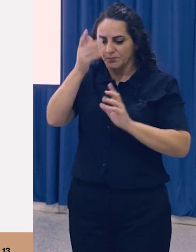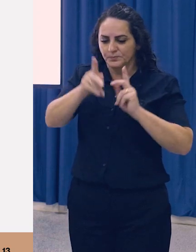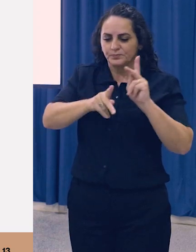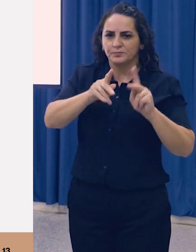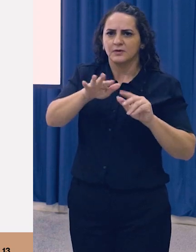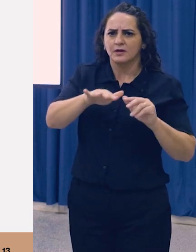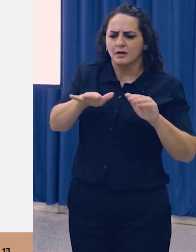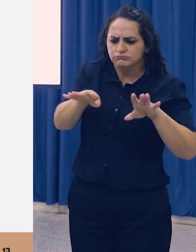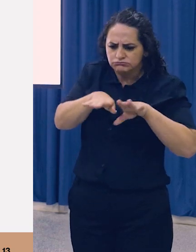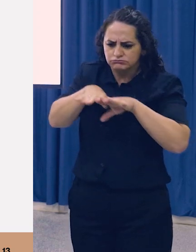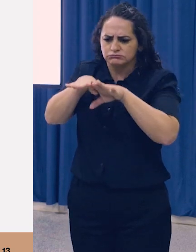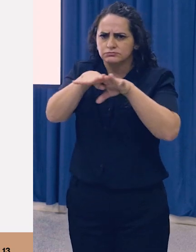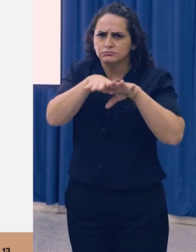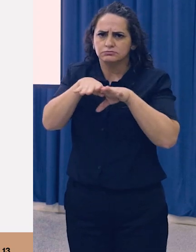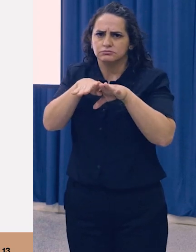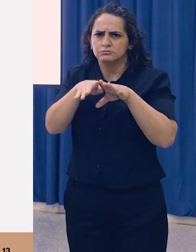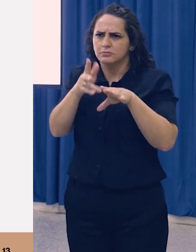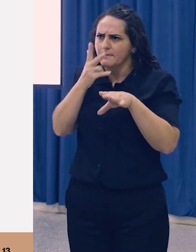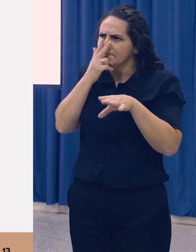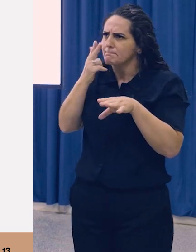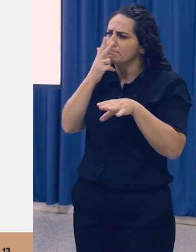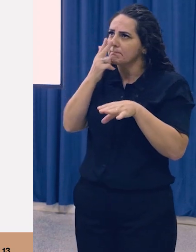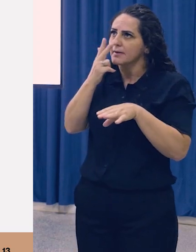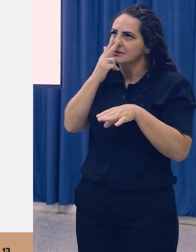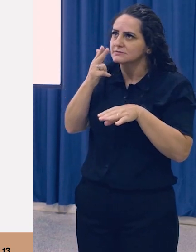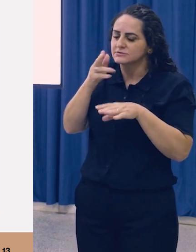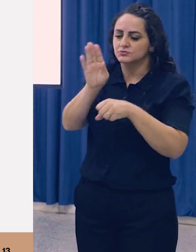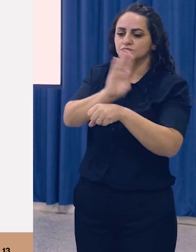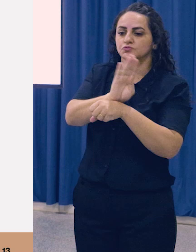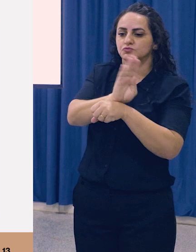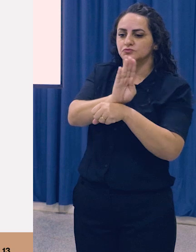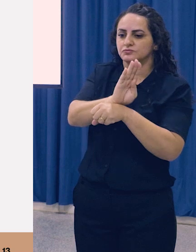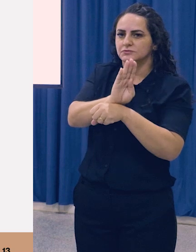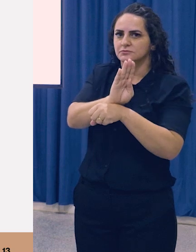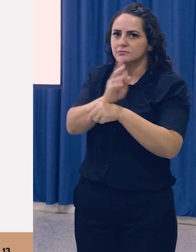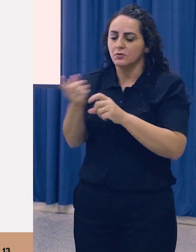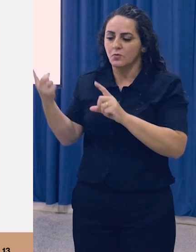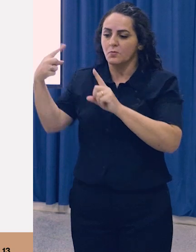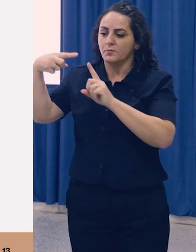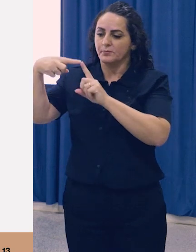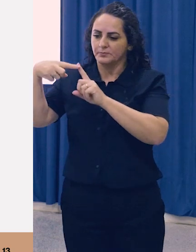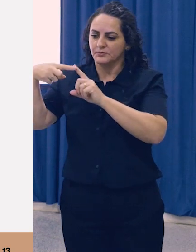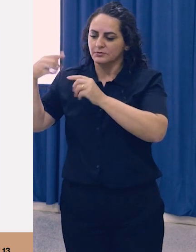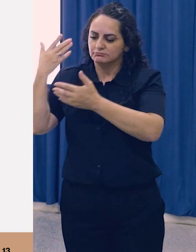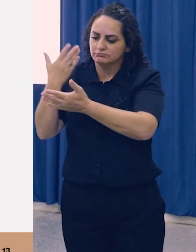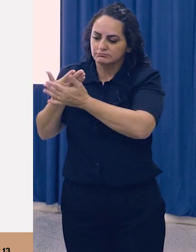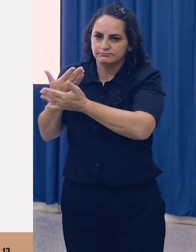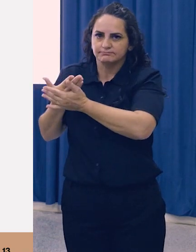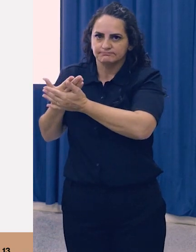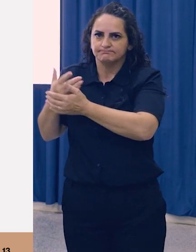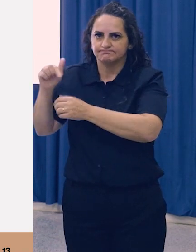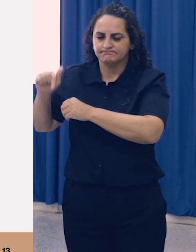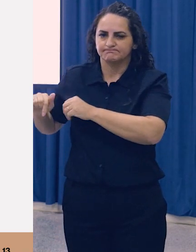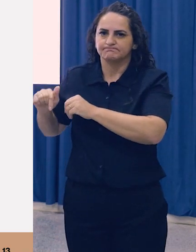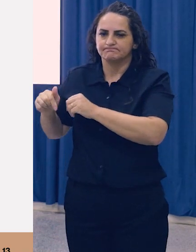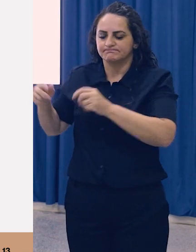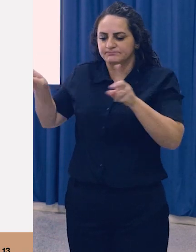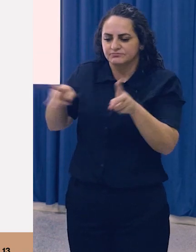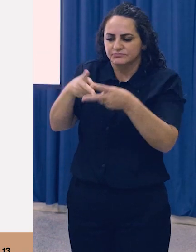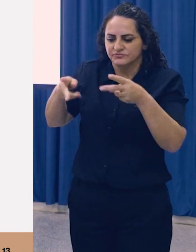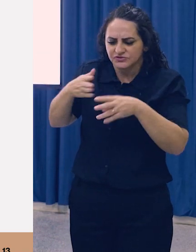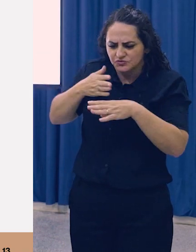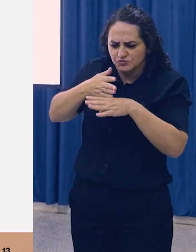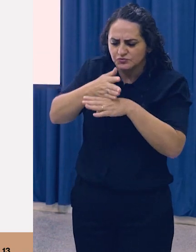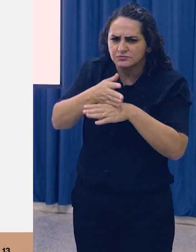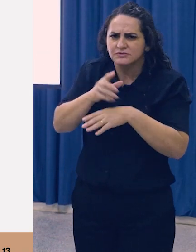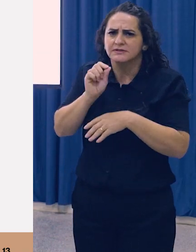os semelhantes, que são analisar filmes semelhantes ao nosso objeto de estudo, né? Nesse caso aqui, de Ventos Cortantes